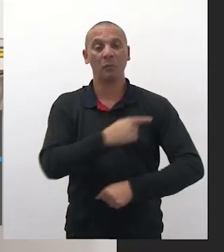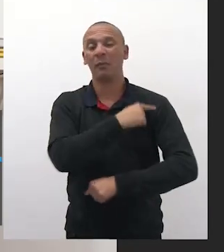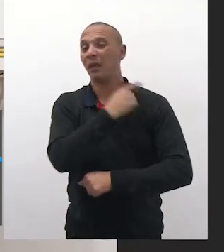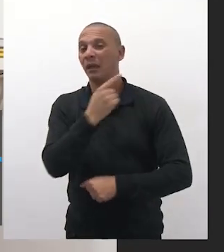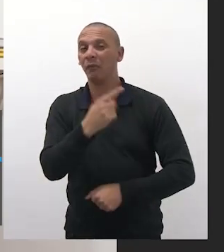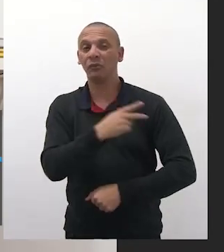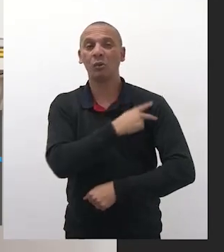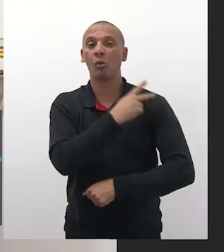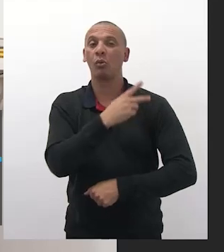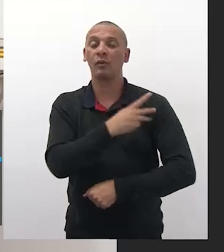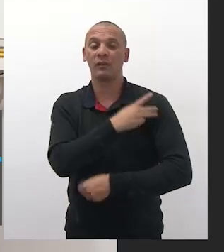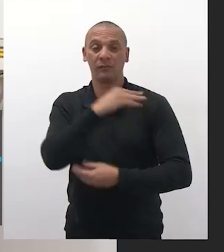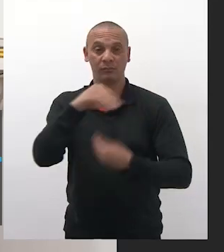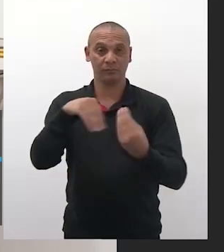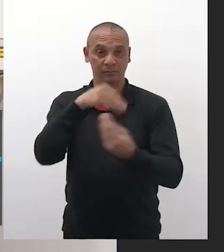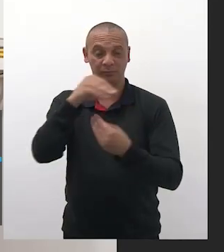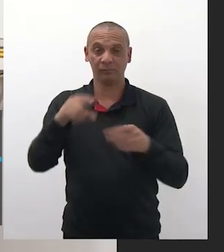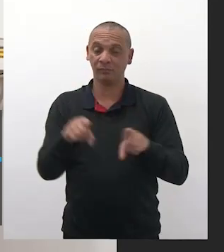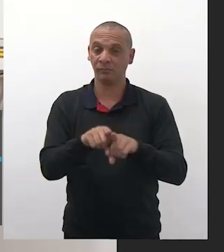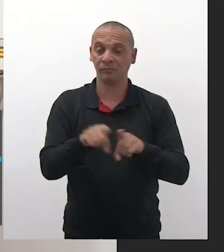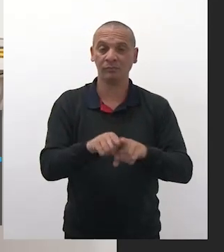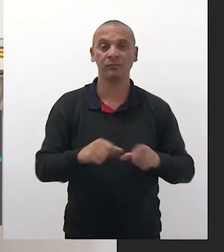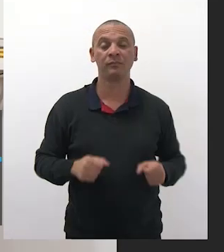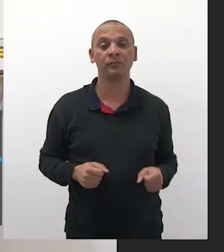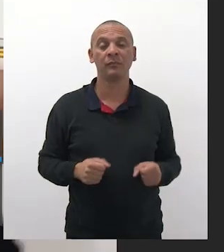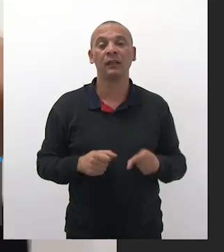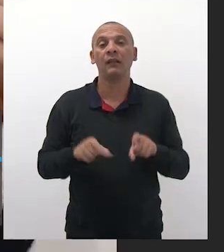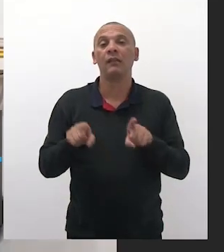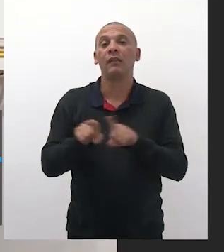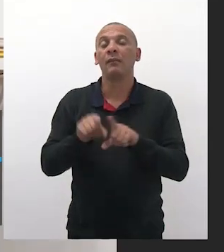do 9º ano, e